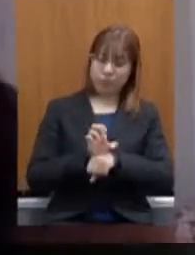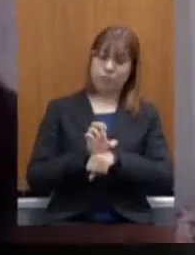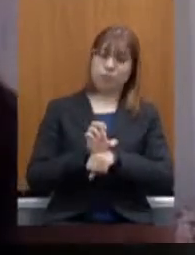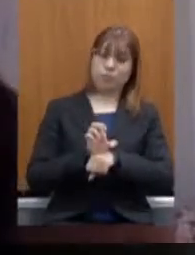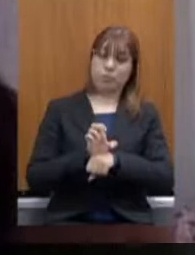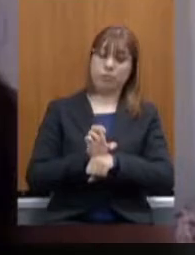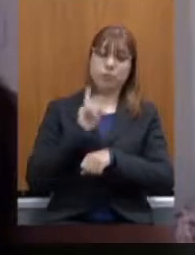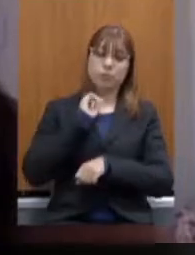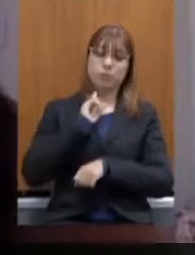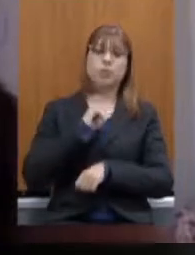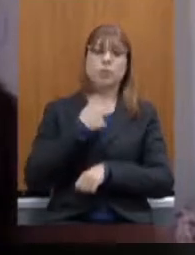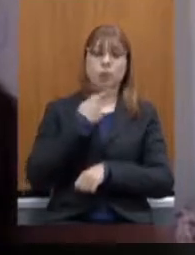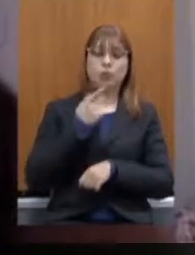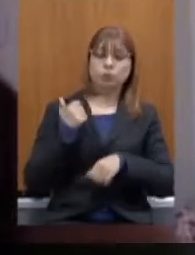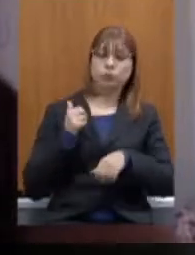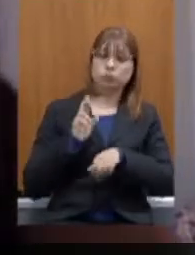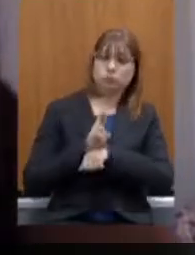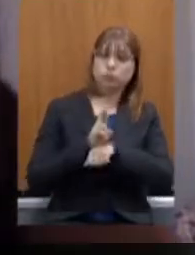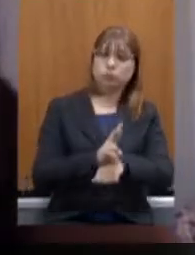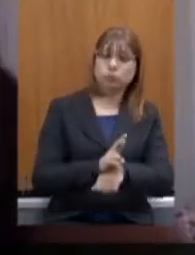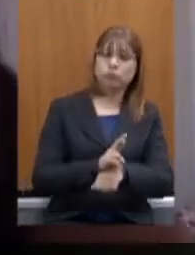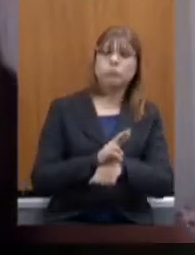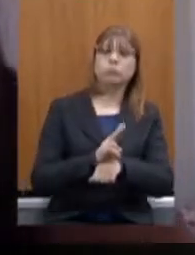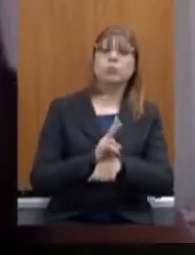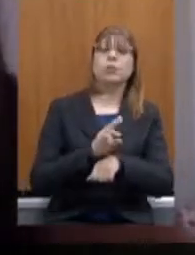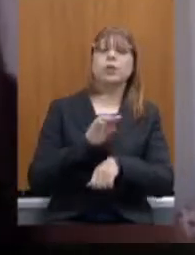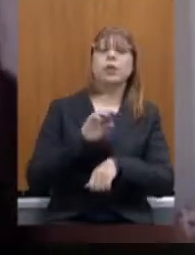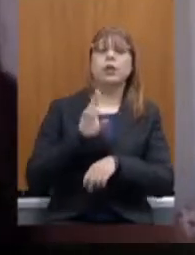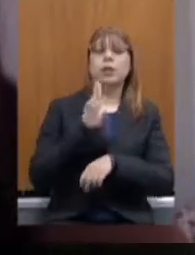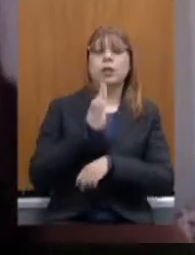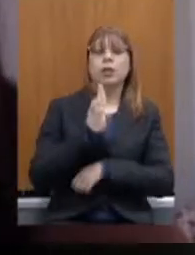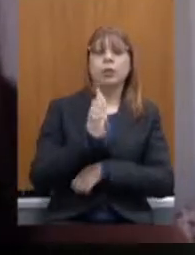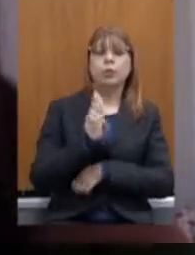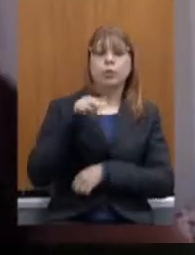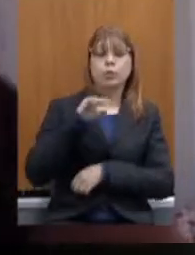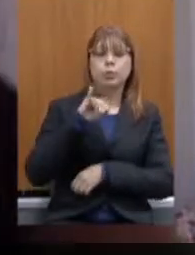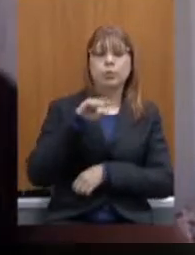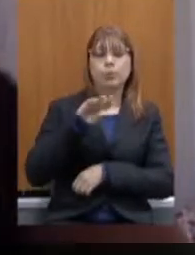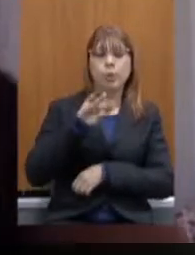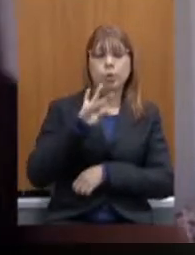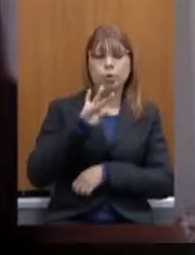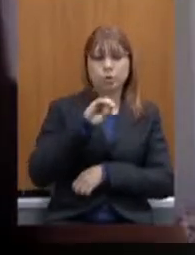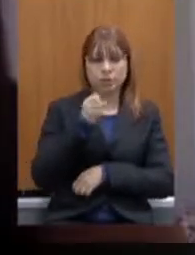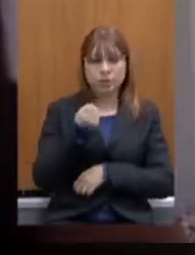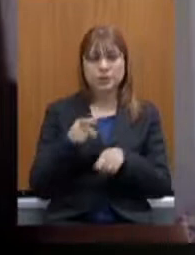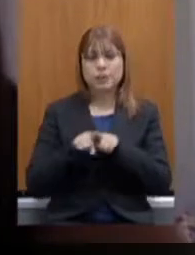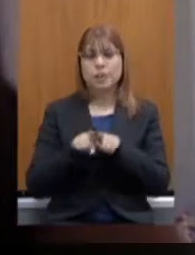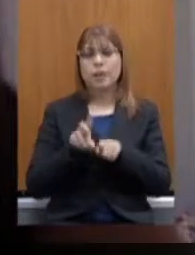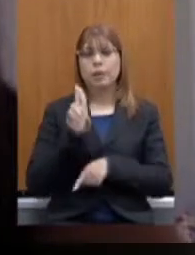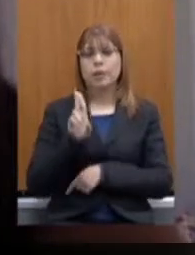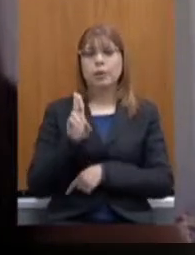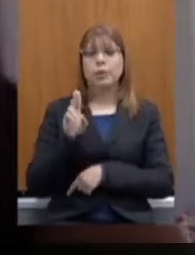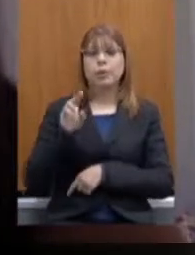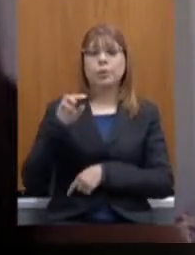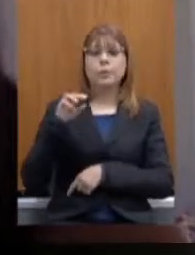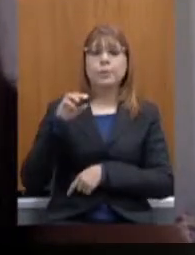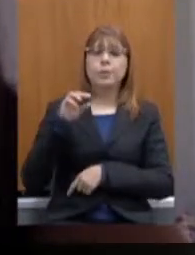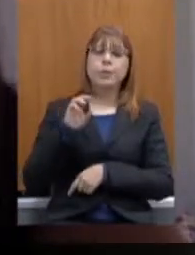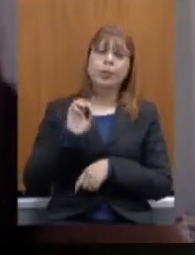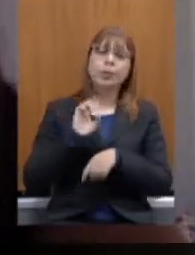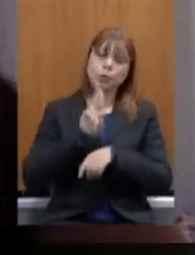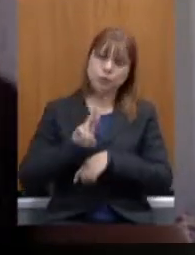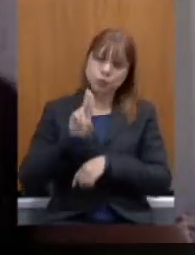unimontes e também pela alguém nesse aspecto nós aceitamos qualquer proposta de reforma da previdência apenas